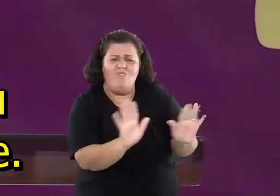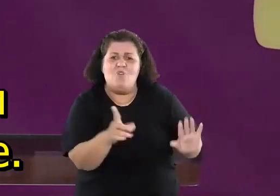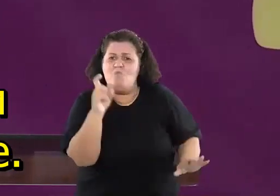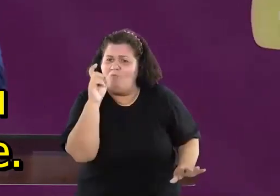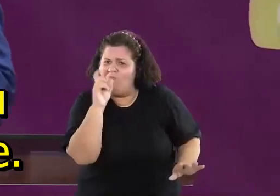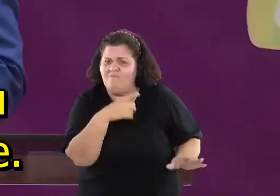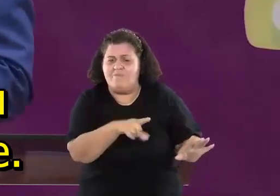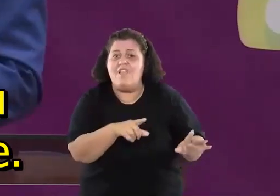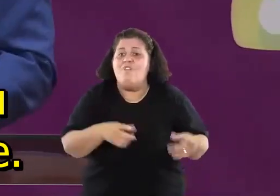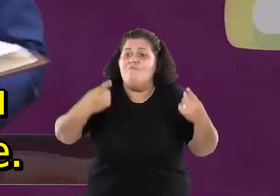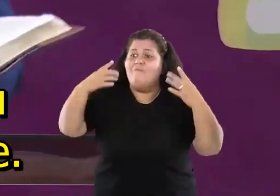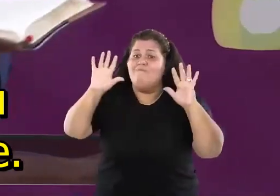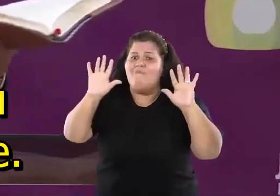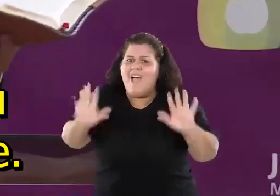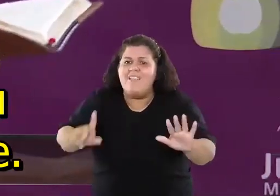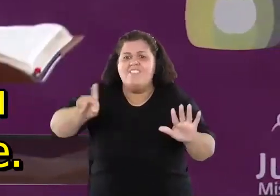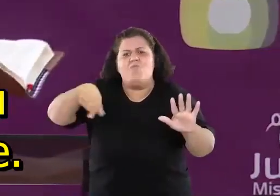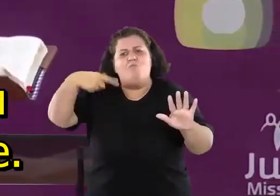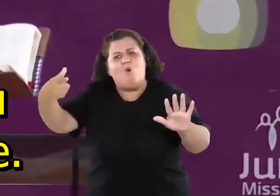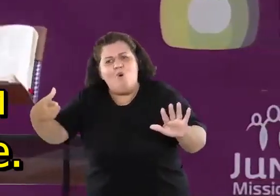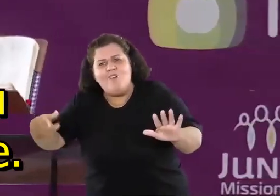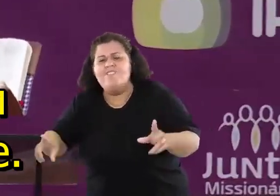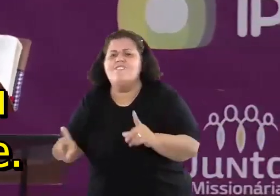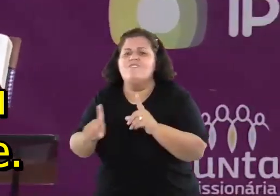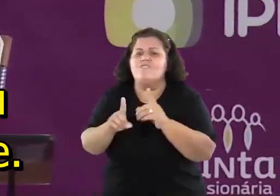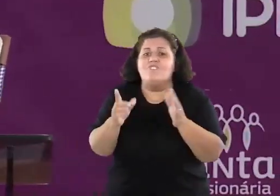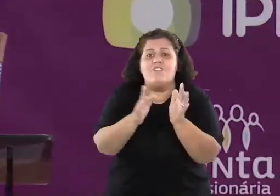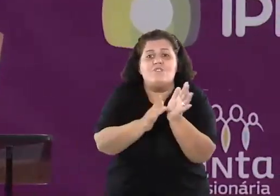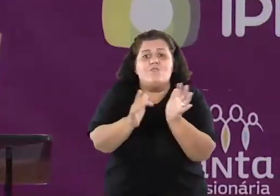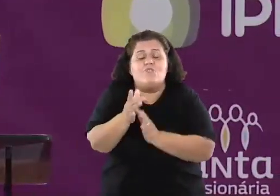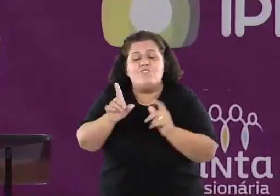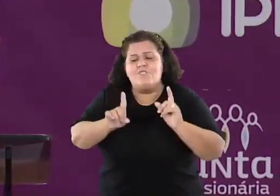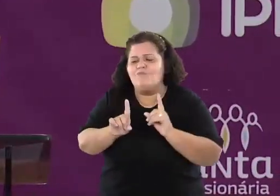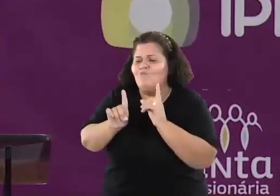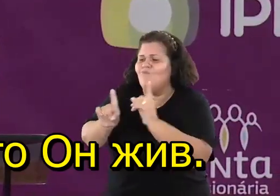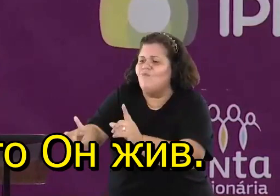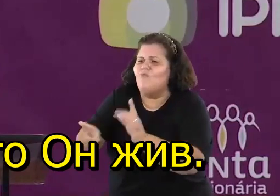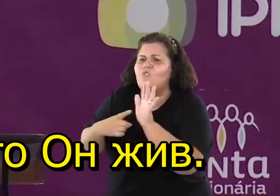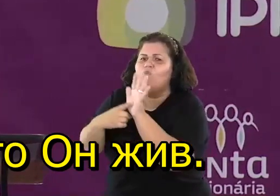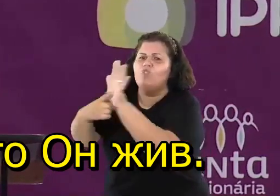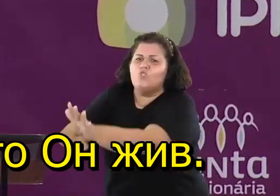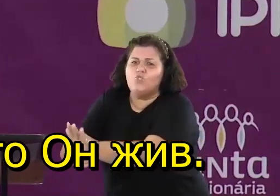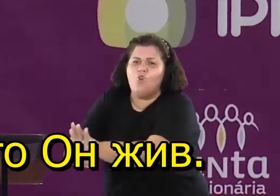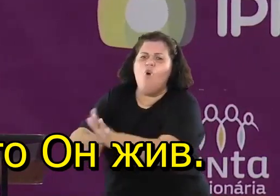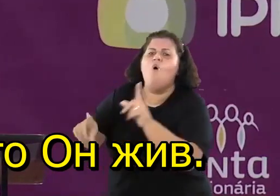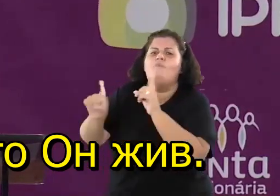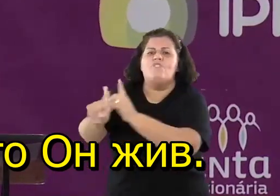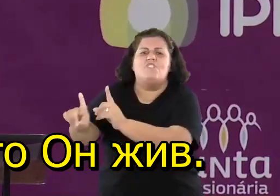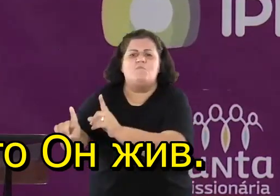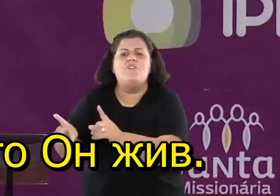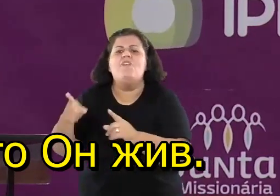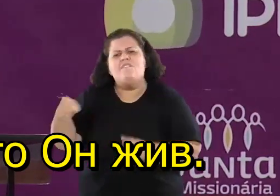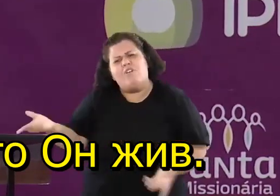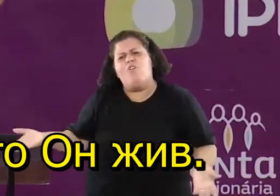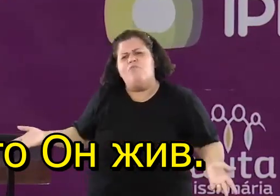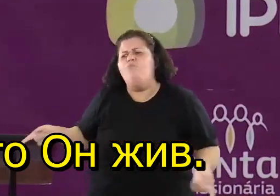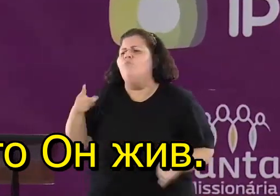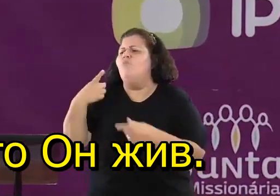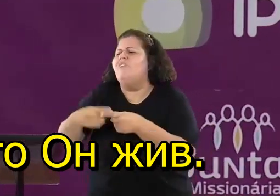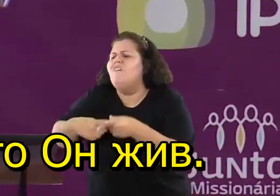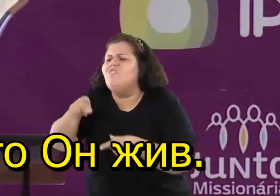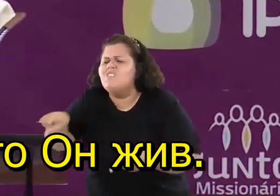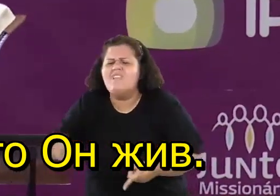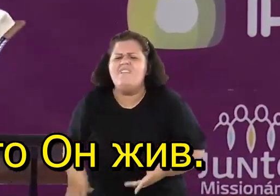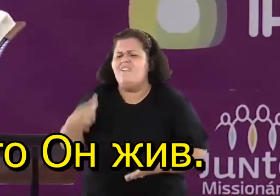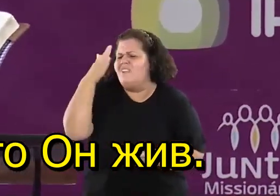E aí Jesus apareceu para eles e censurou a incredulidade deles. E agora Jesus prova para eles